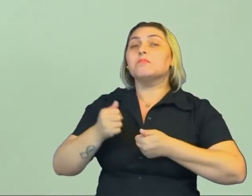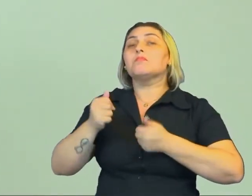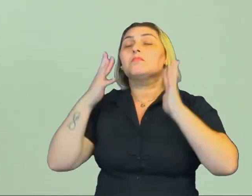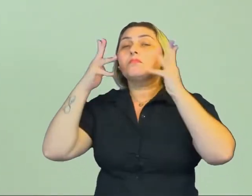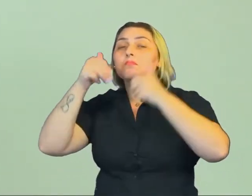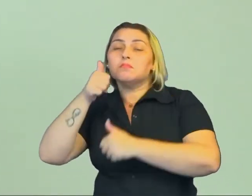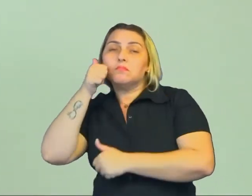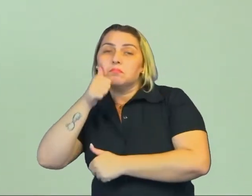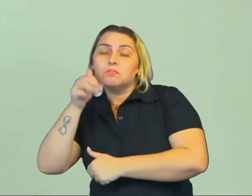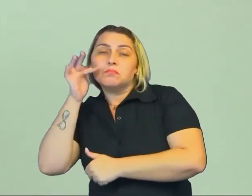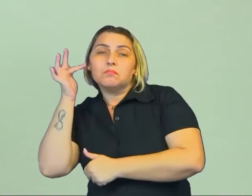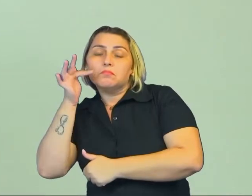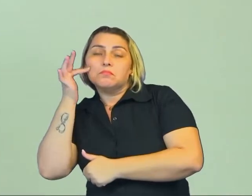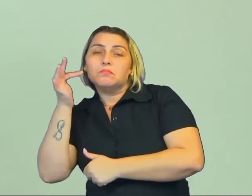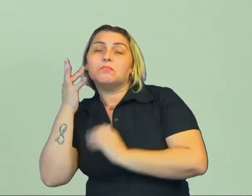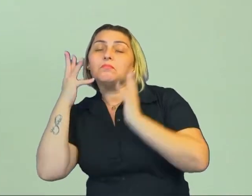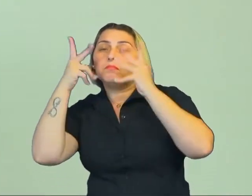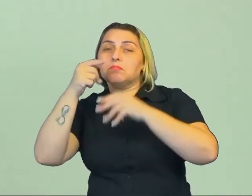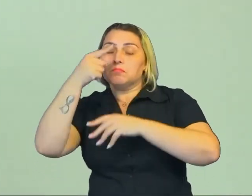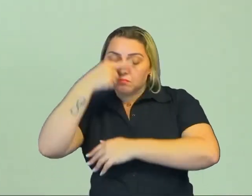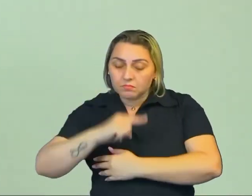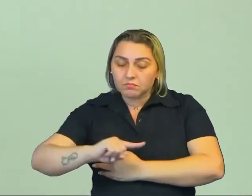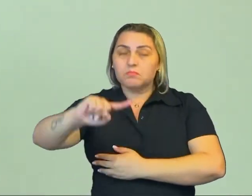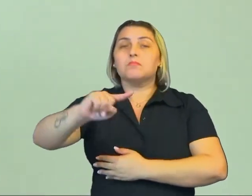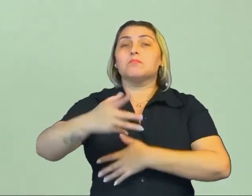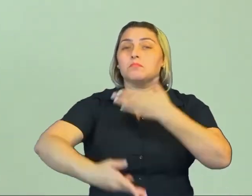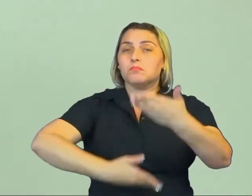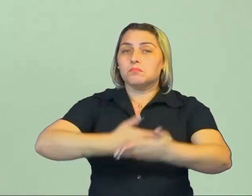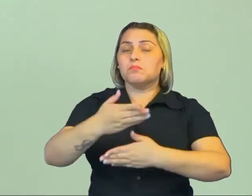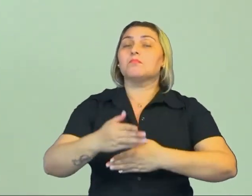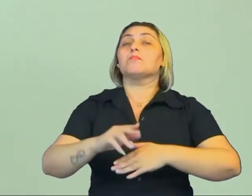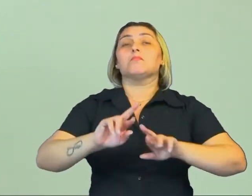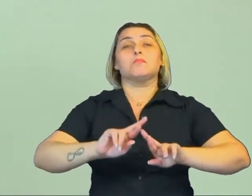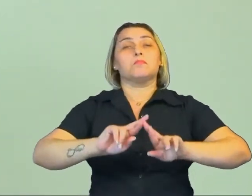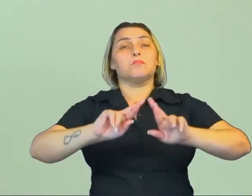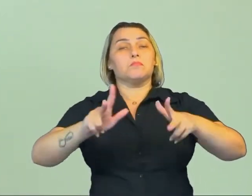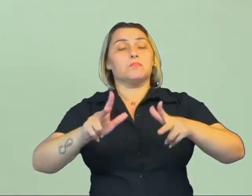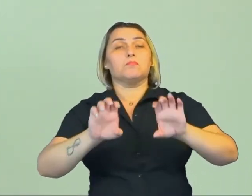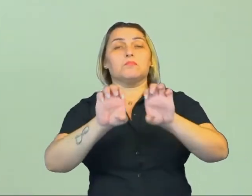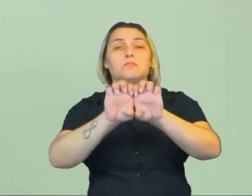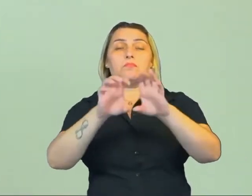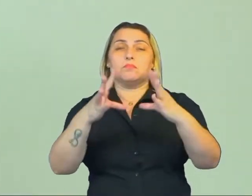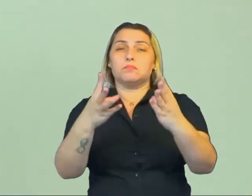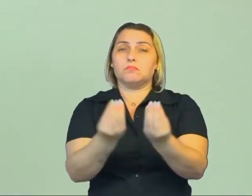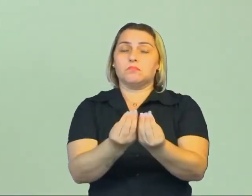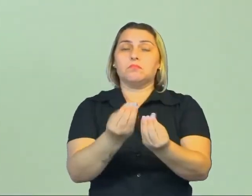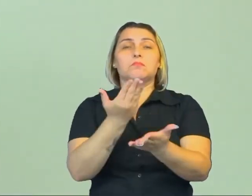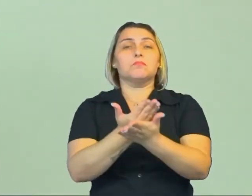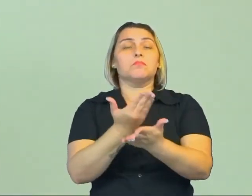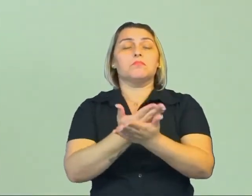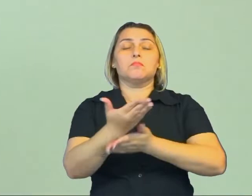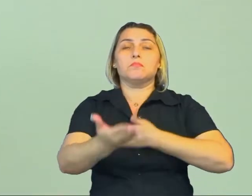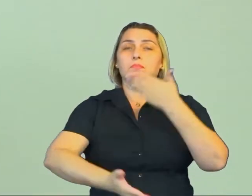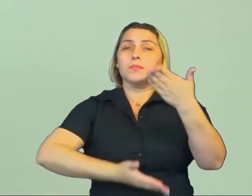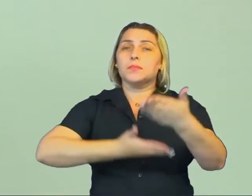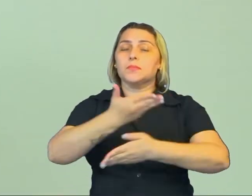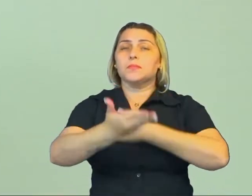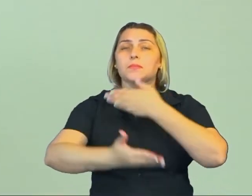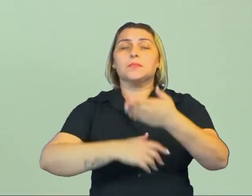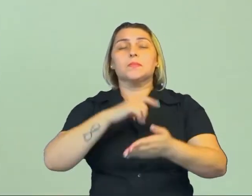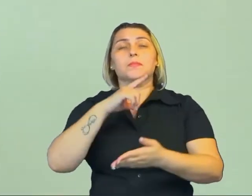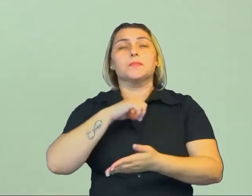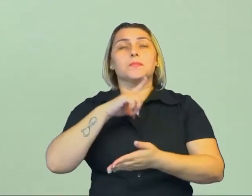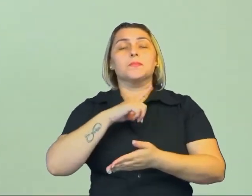outra, a relação entre o leão e o elefante é outra. Então a ecologia ela vai estudar as relações que existem entre